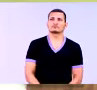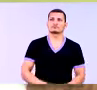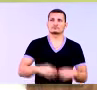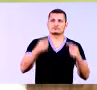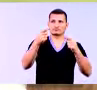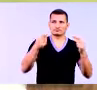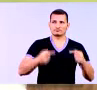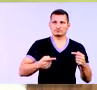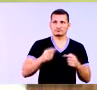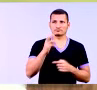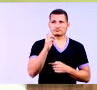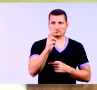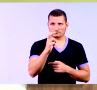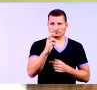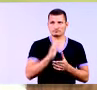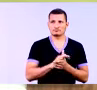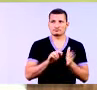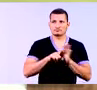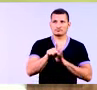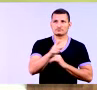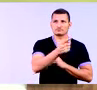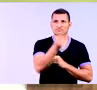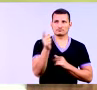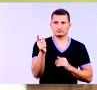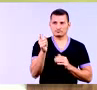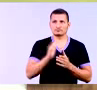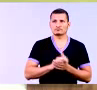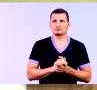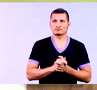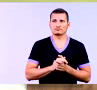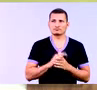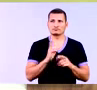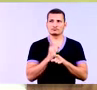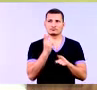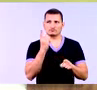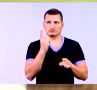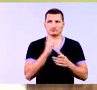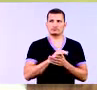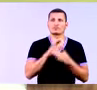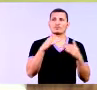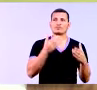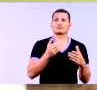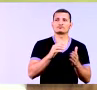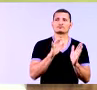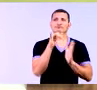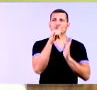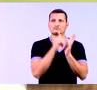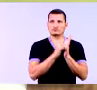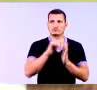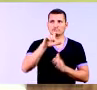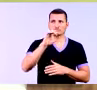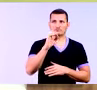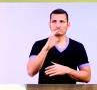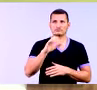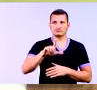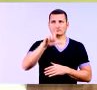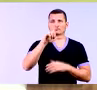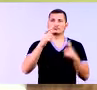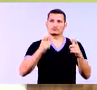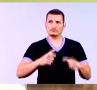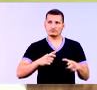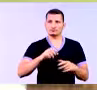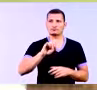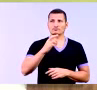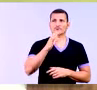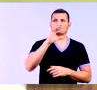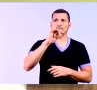última questão, pessoal, foi perguntado a vocês, identifique o tipo de instalação, se seria local ou CDN